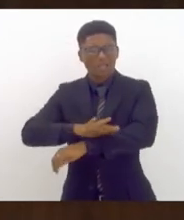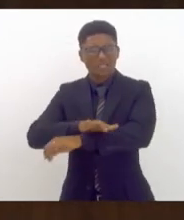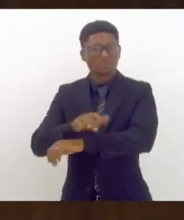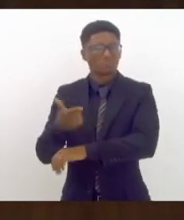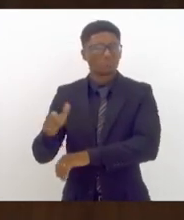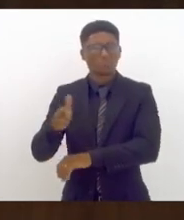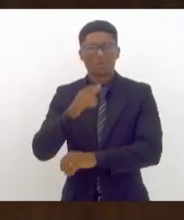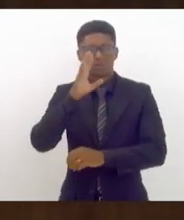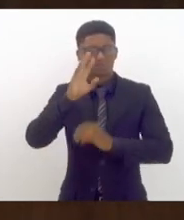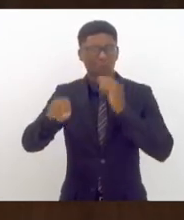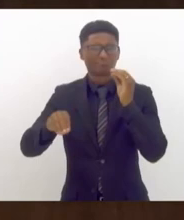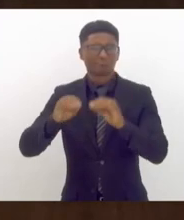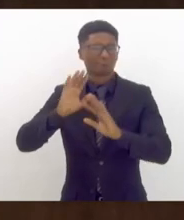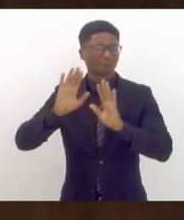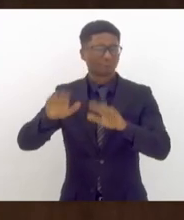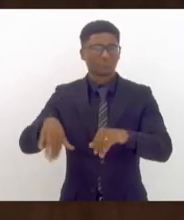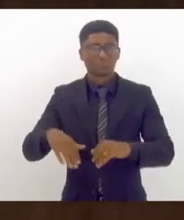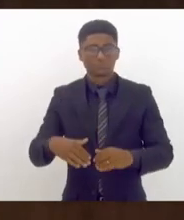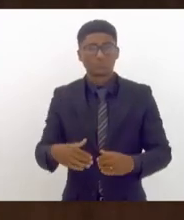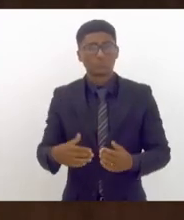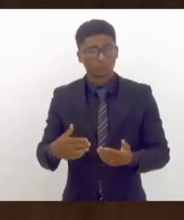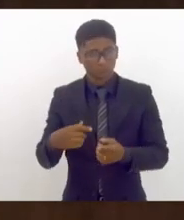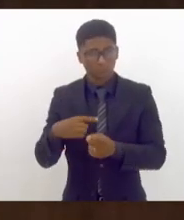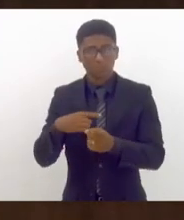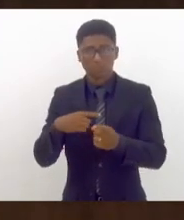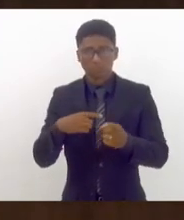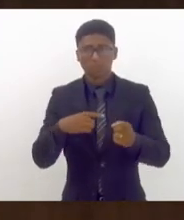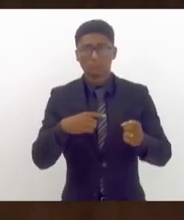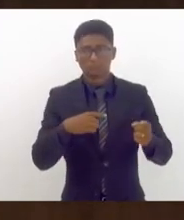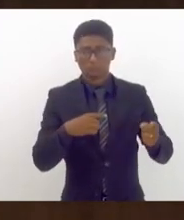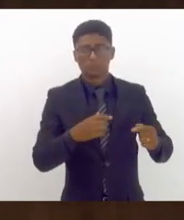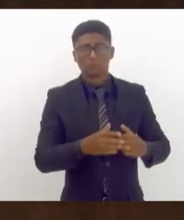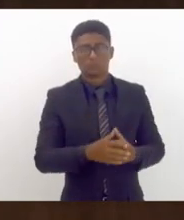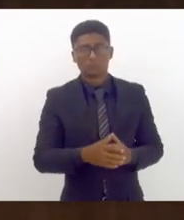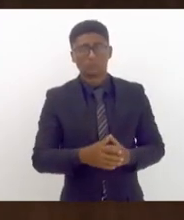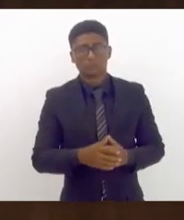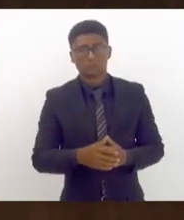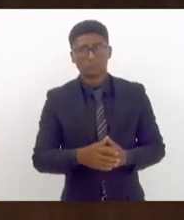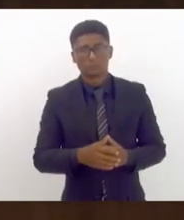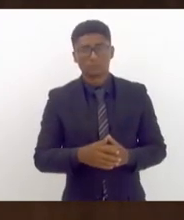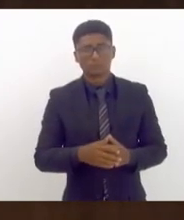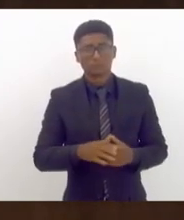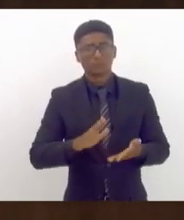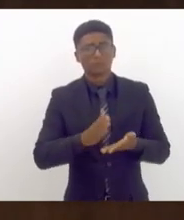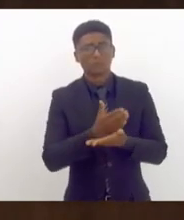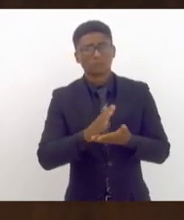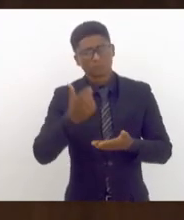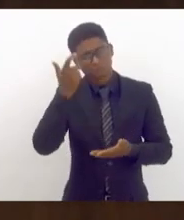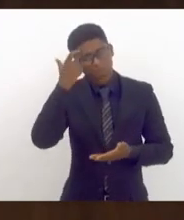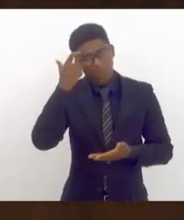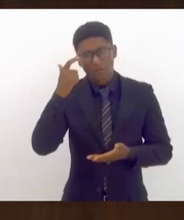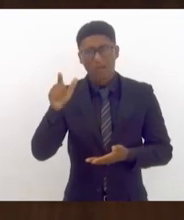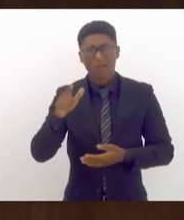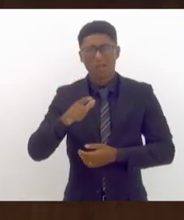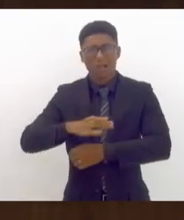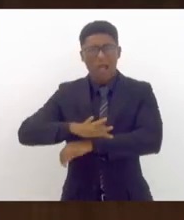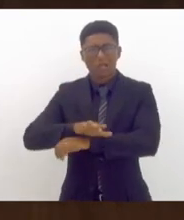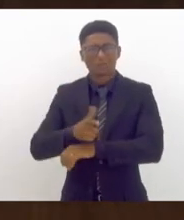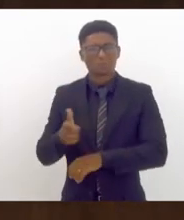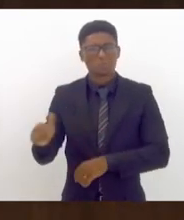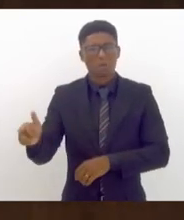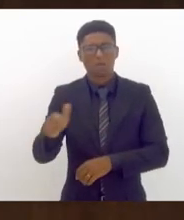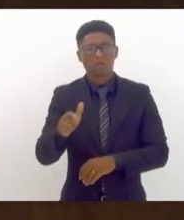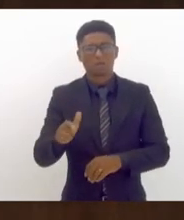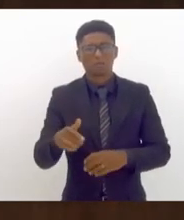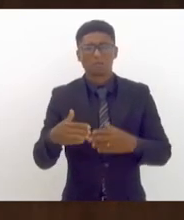muito comum, né, entre vários entes públicos, entre várias figuras públicas, que é negar a existência do racismo. E o racismo ele se dá